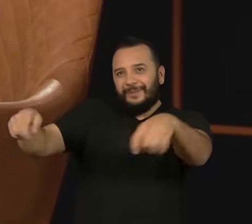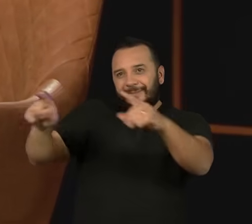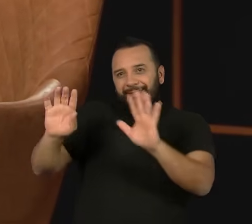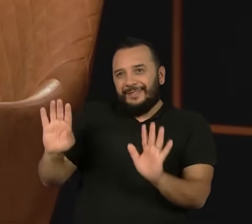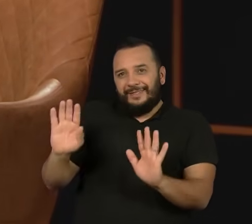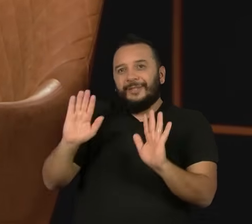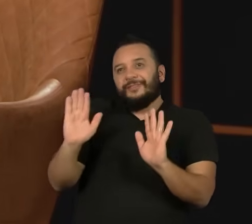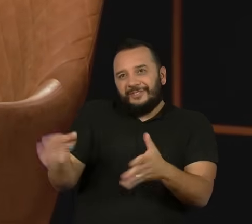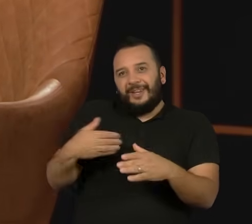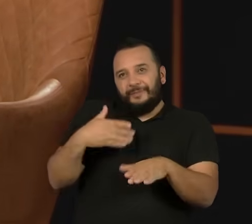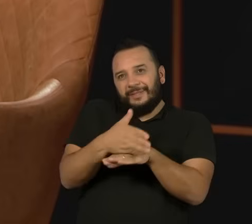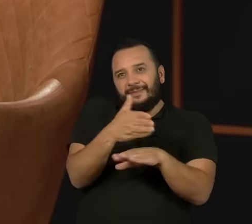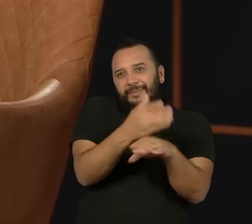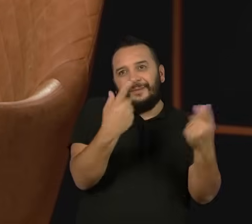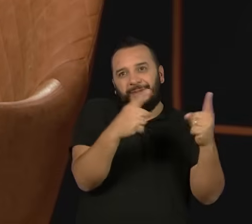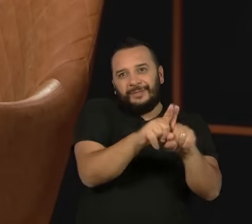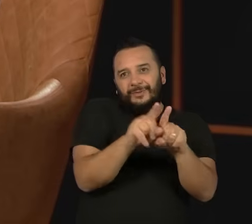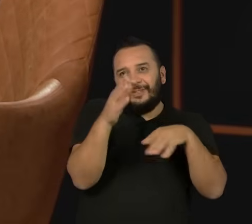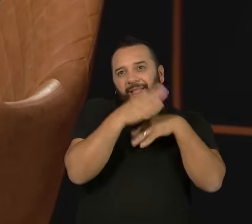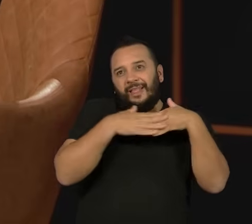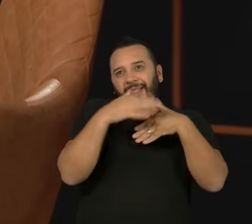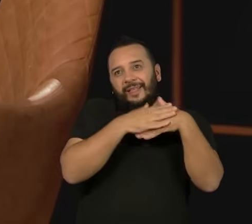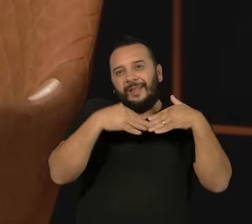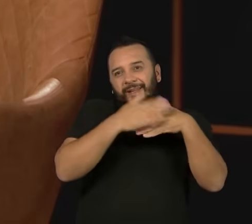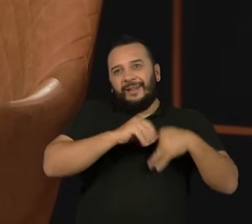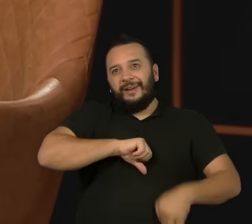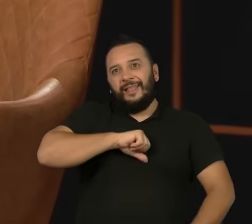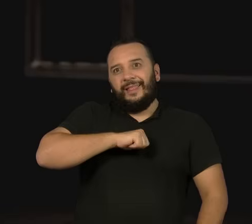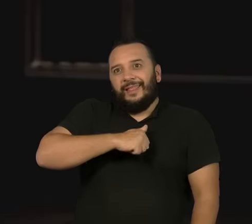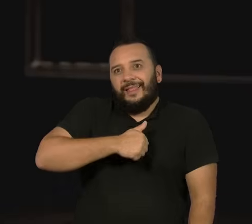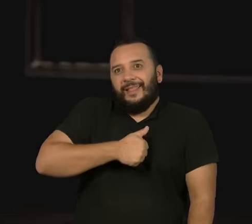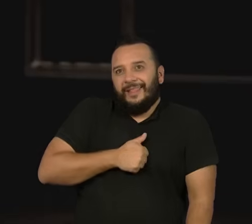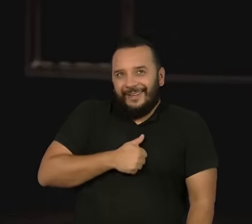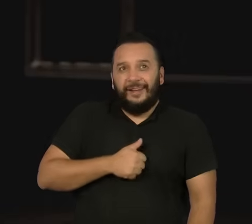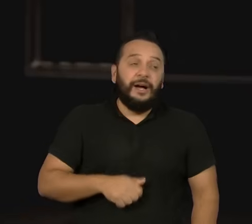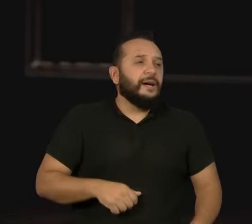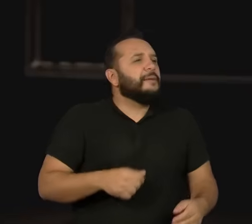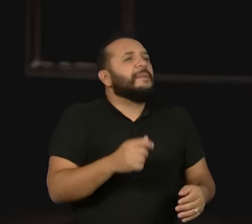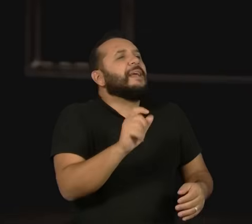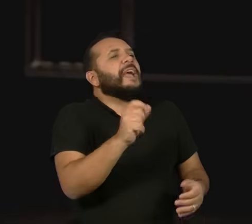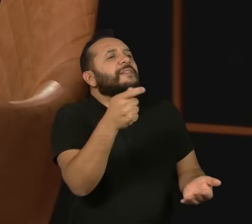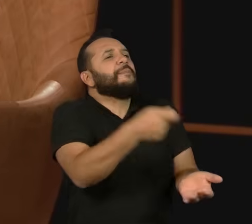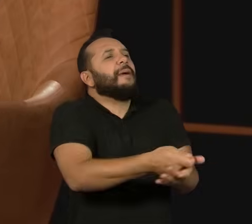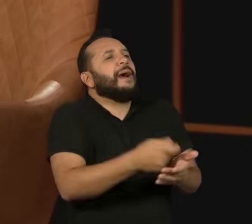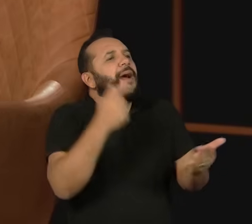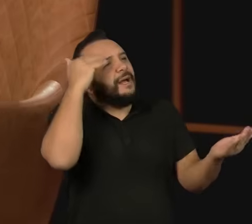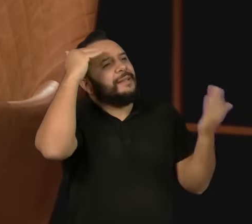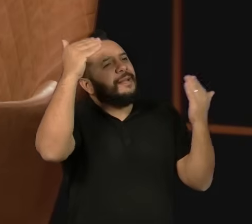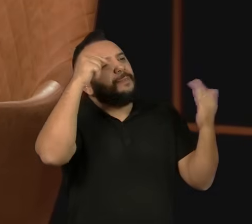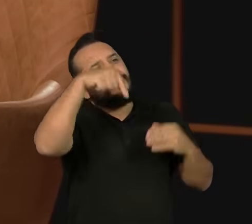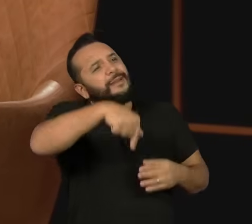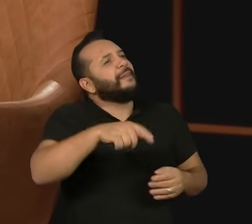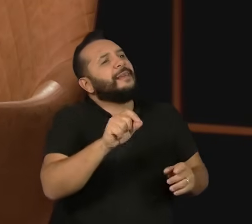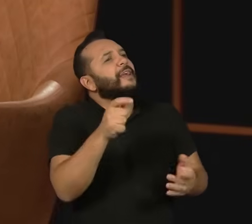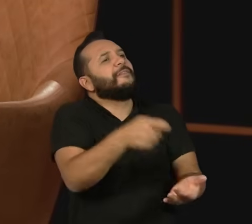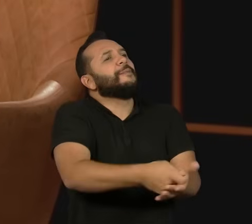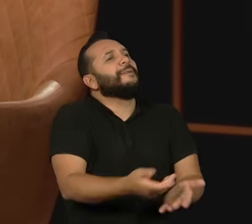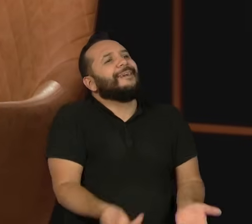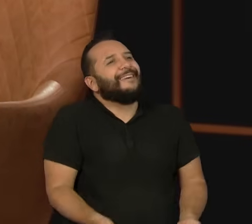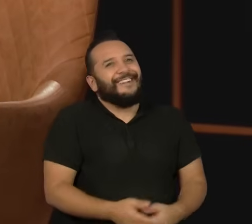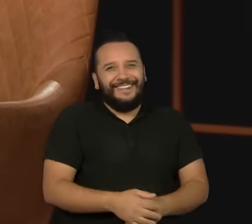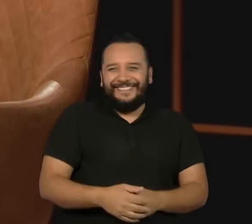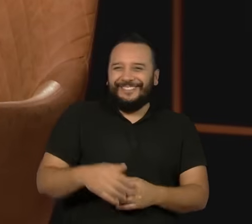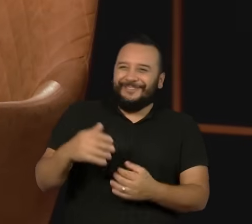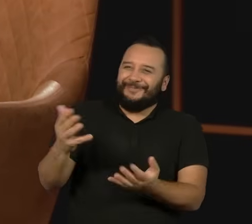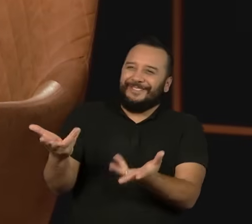um programa que agora eu não preciso mais. A gente manda conta para quem da terapia? Maravilhoso.